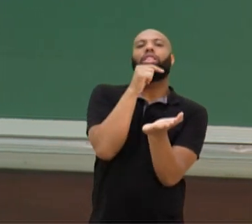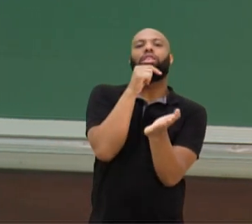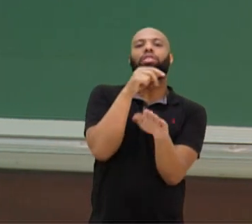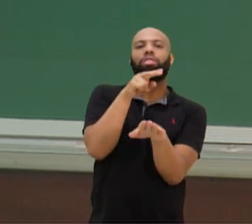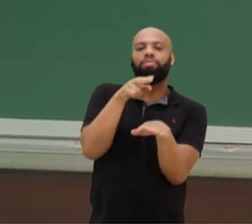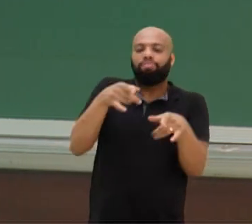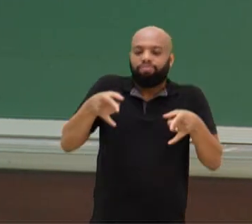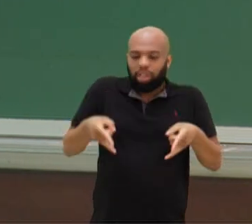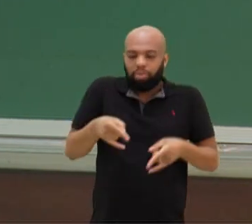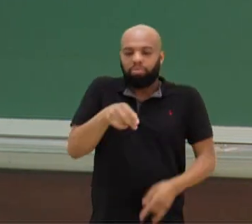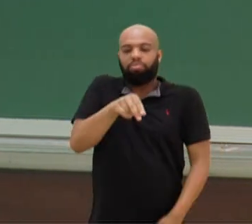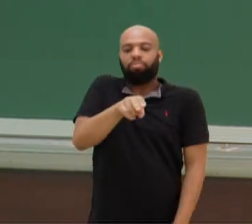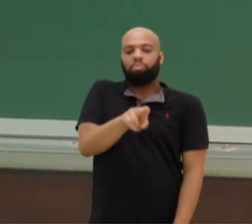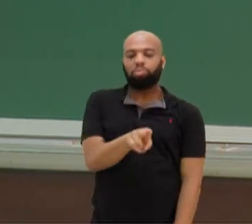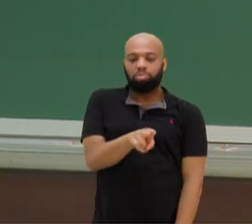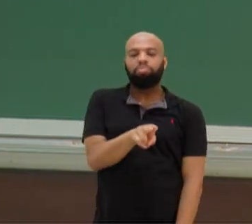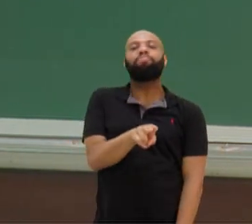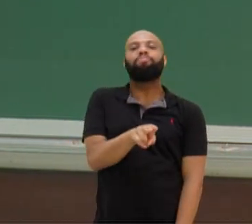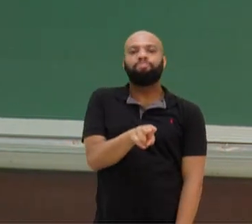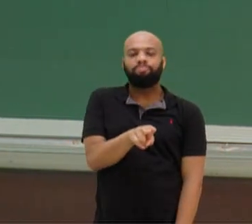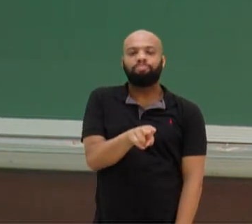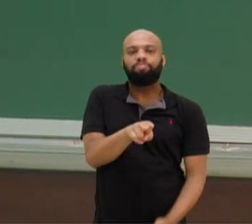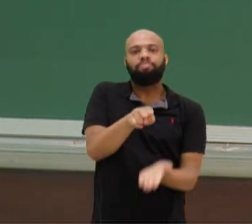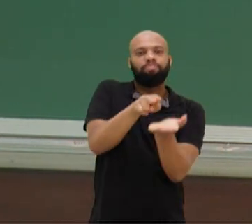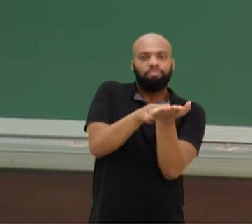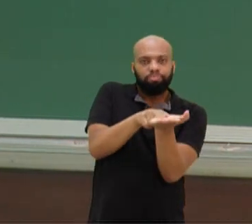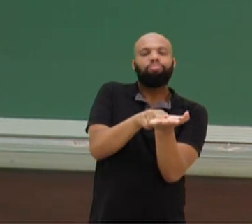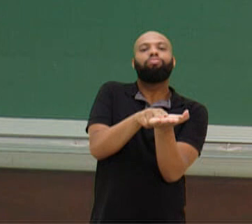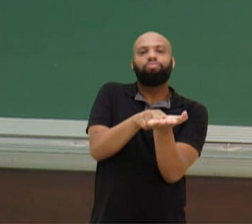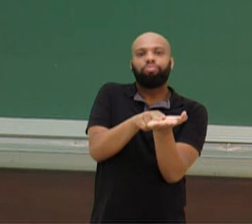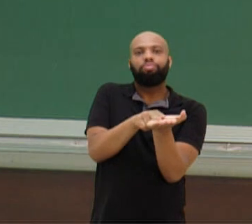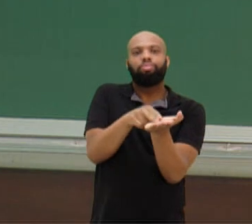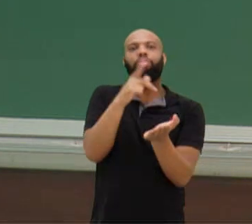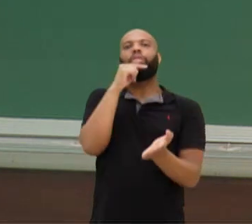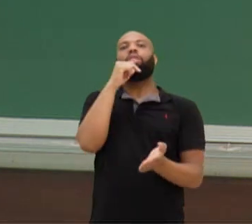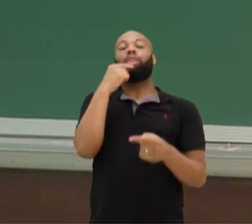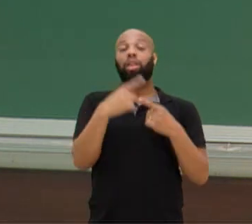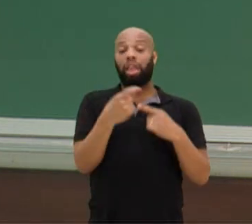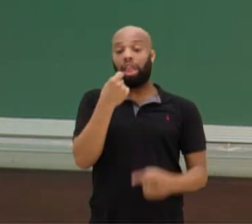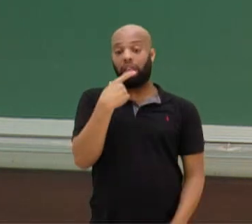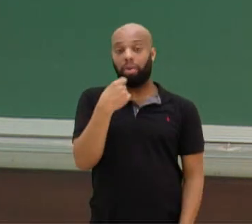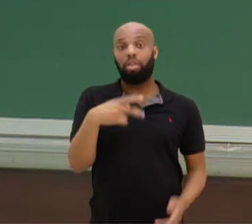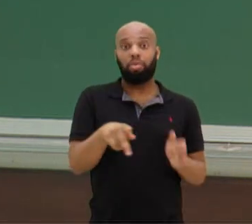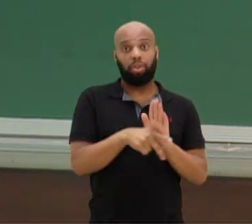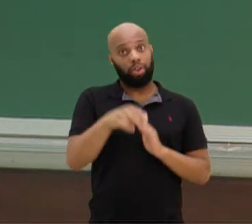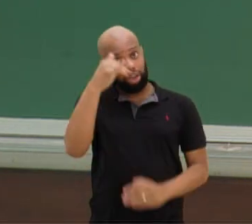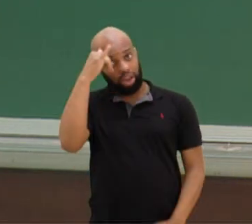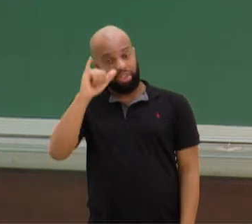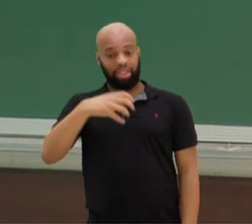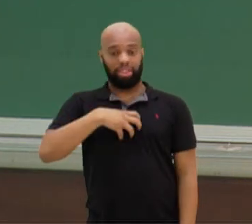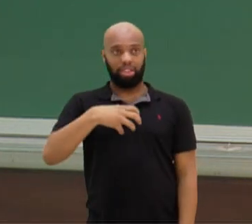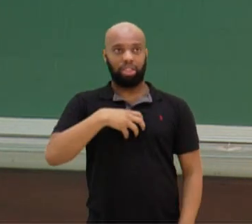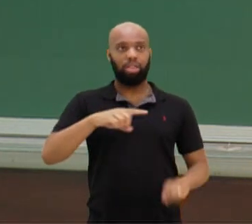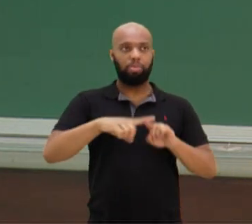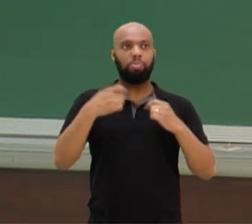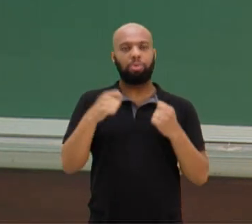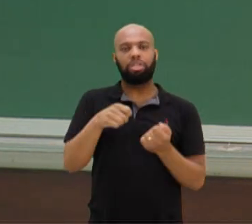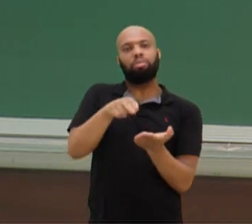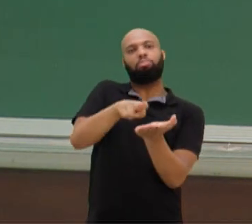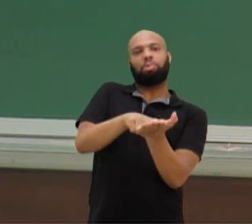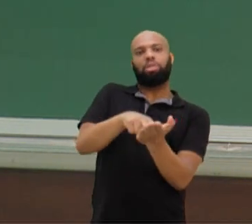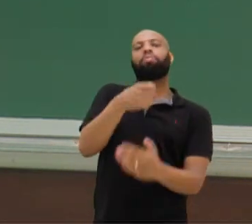existe. Então a gente toma remédio para aliviar sintomas, mas o tratamento é repouso e ingestão de água,